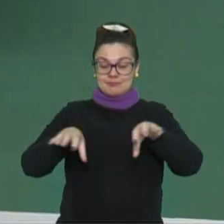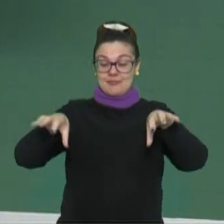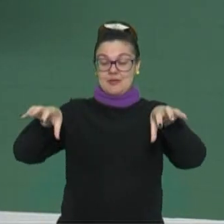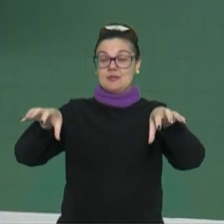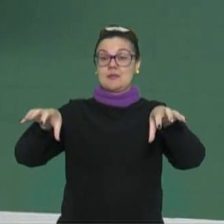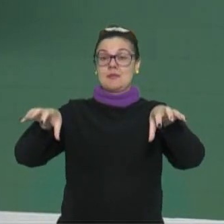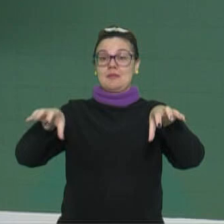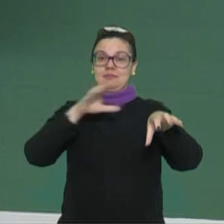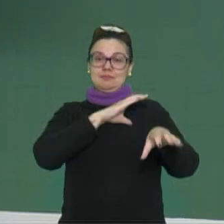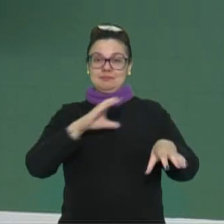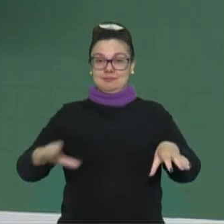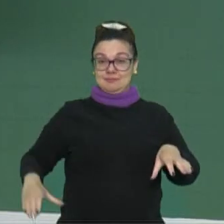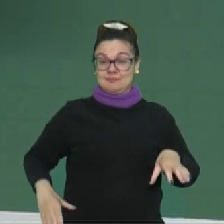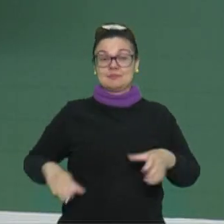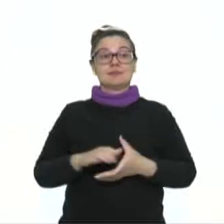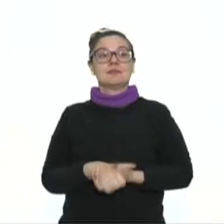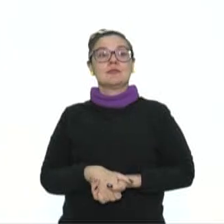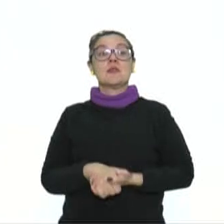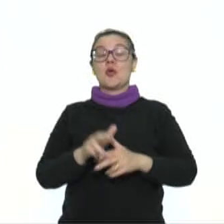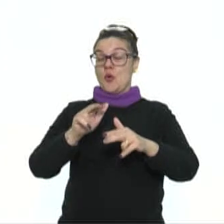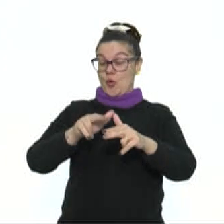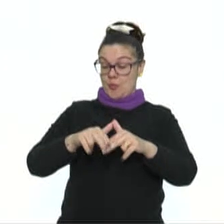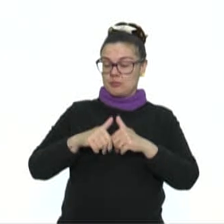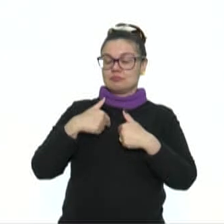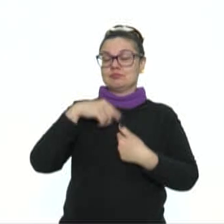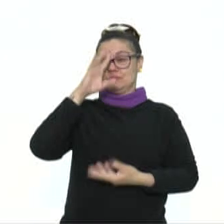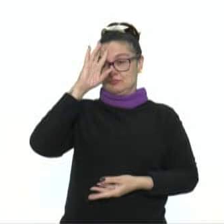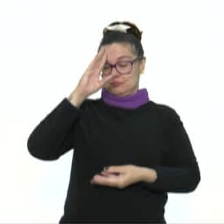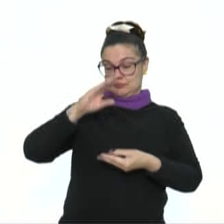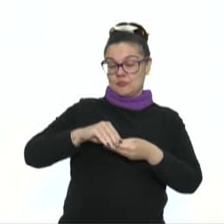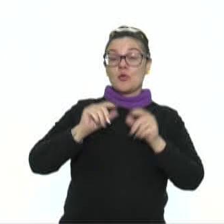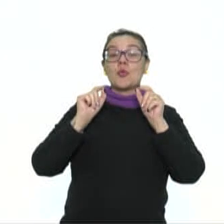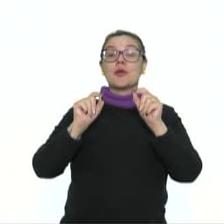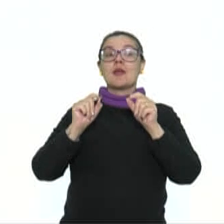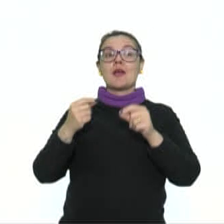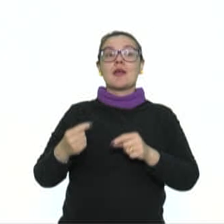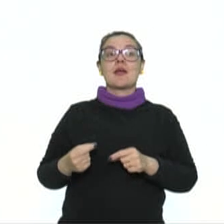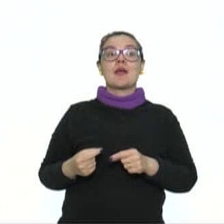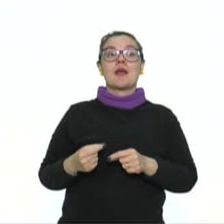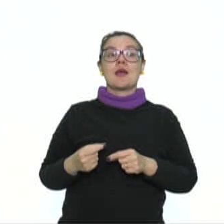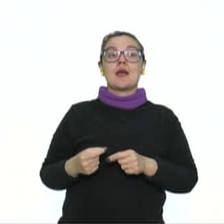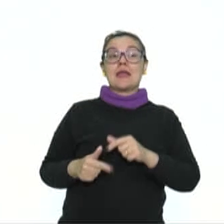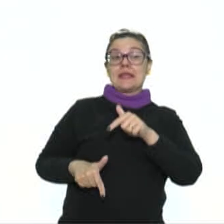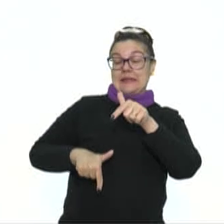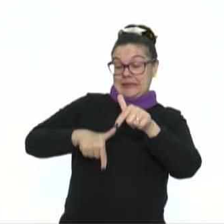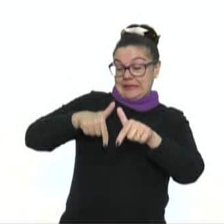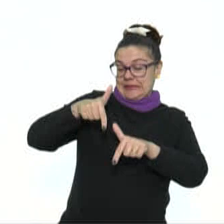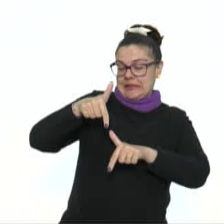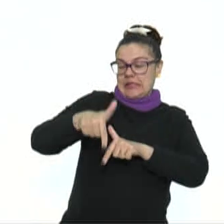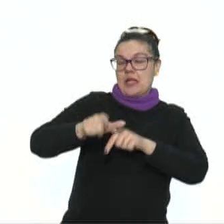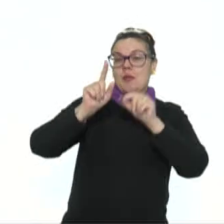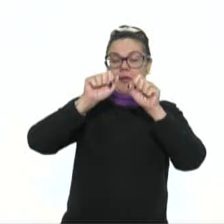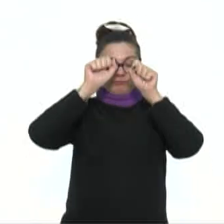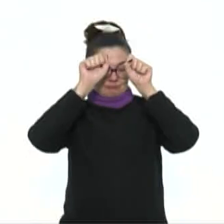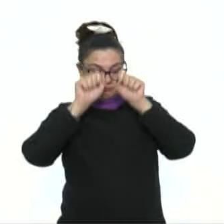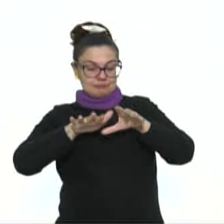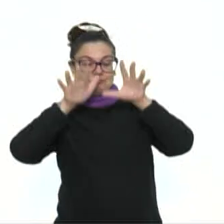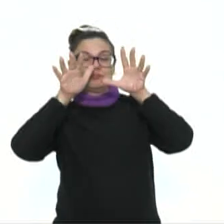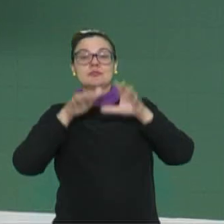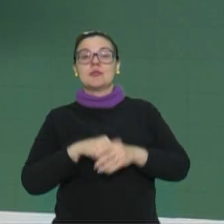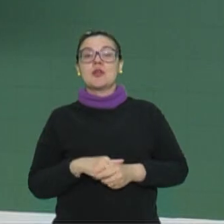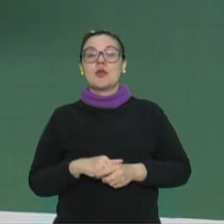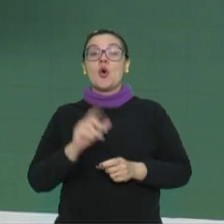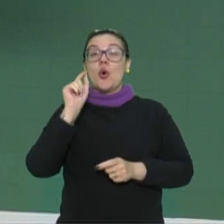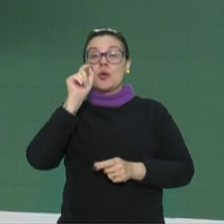no cristianismo. Por isso, devemos reconhecer, então, o trabalho como graça. É o que